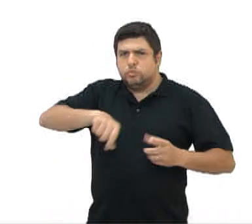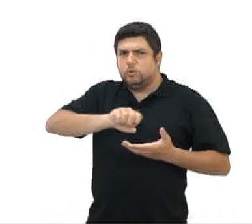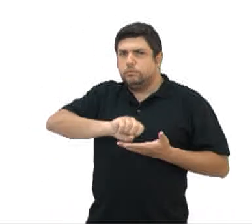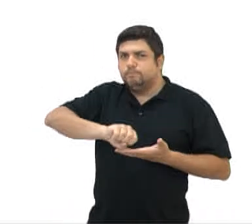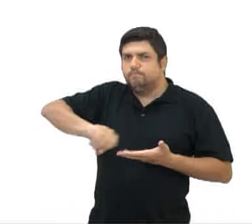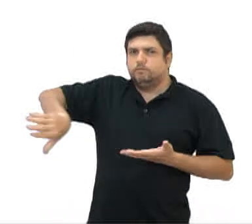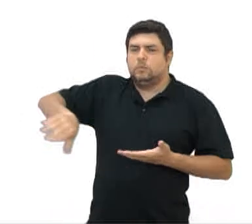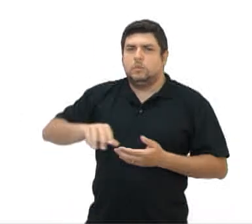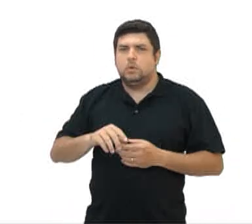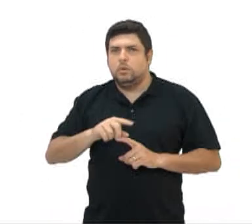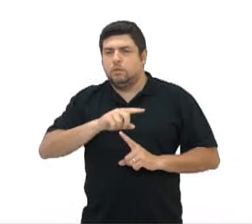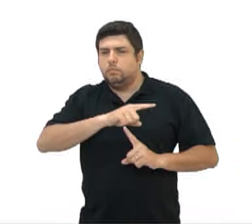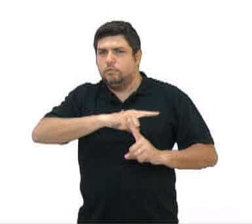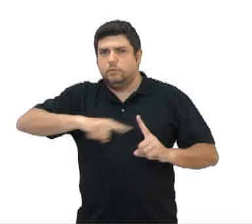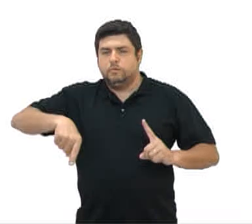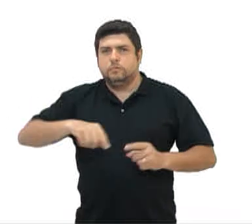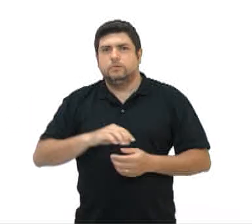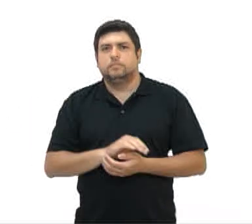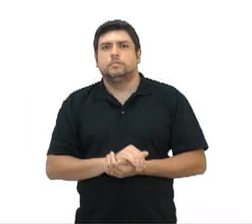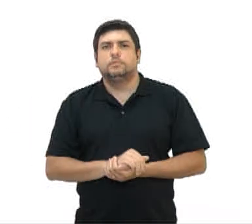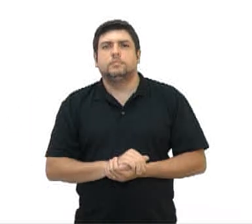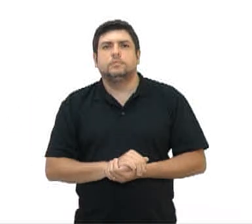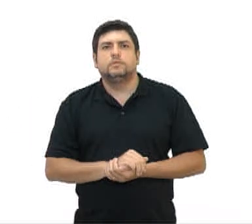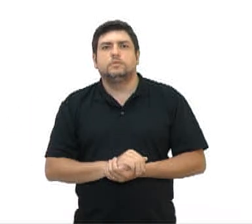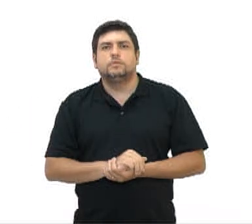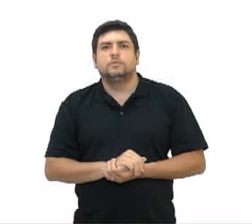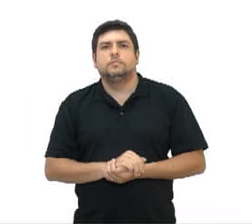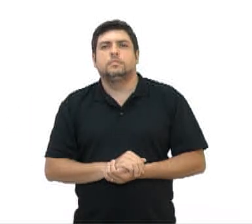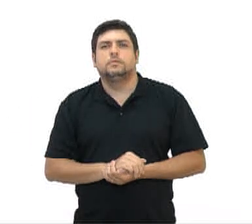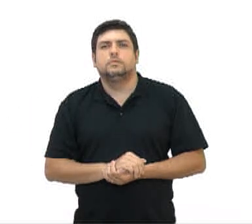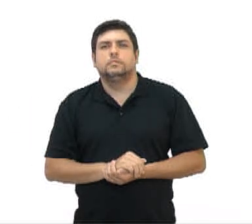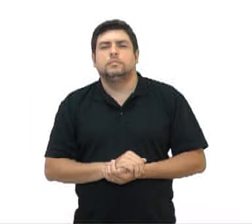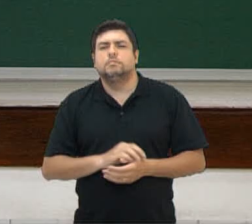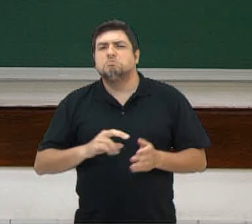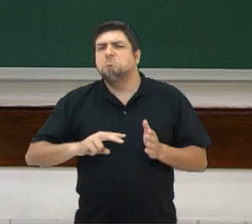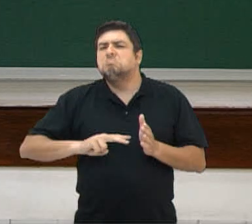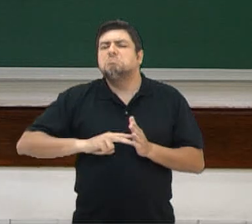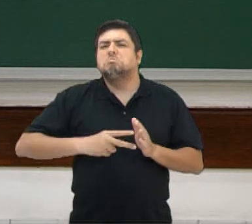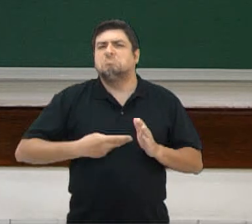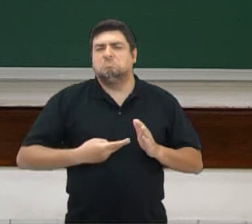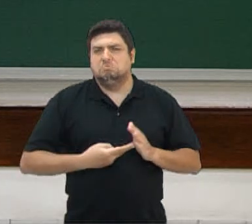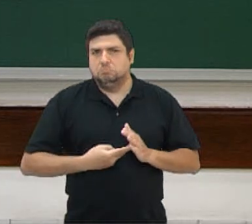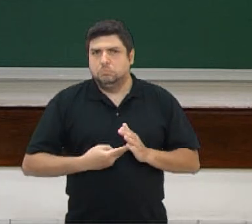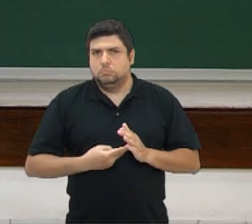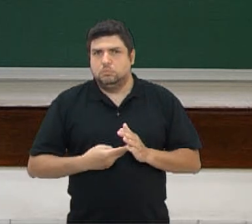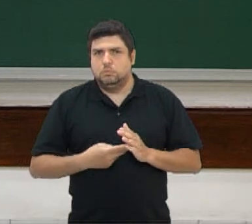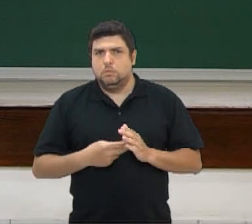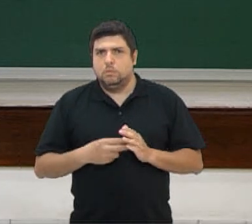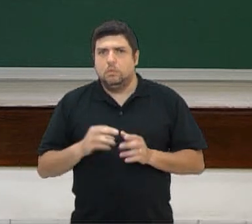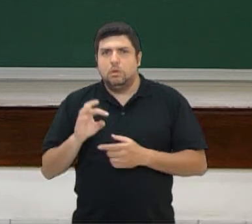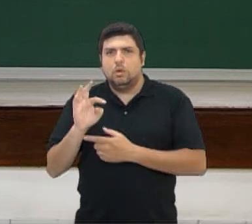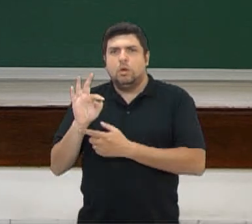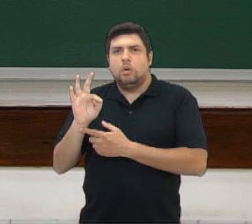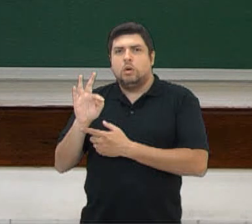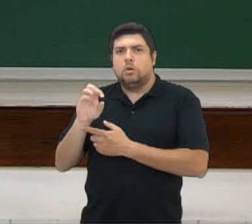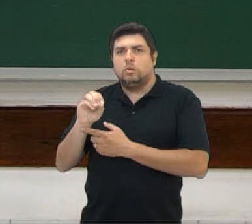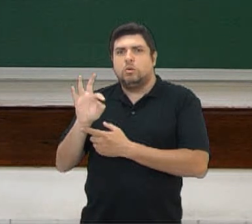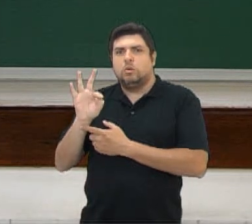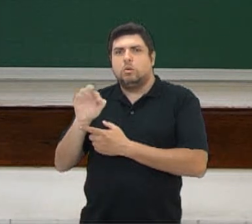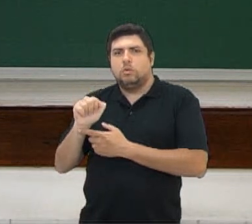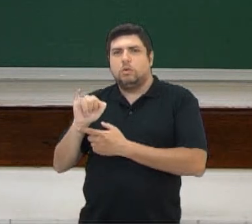físico. Goffman, 2008. O que ele quer dizer? Que essas instituições totais, elas